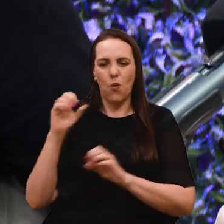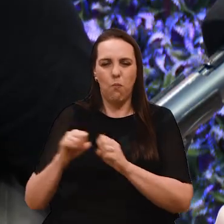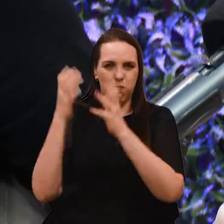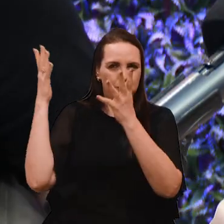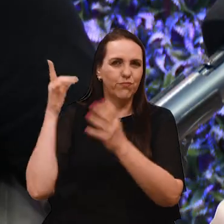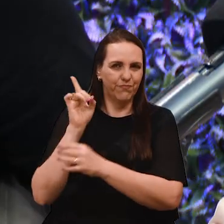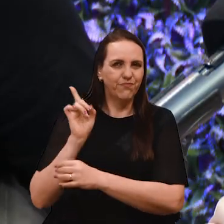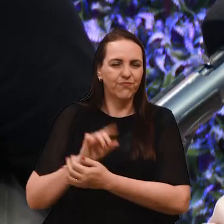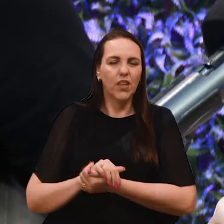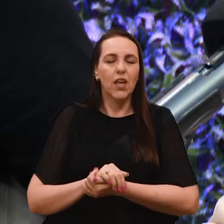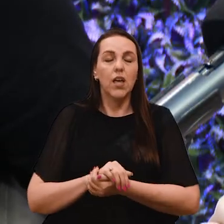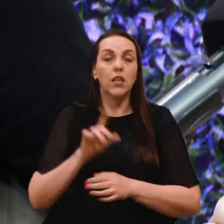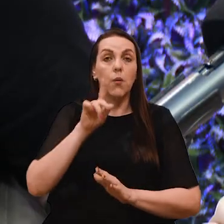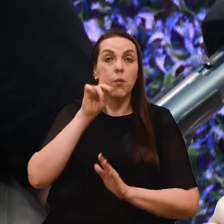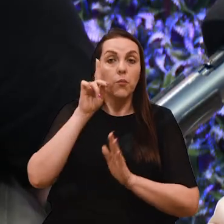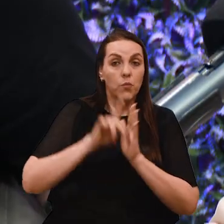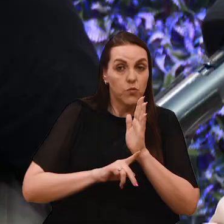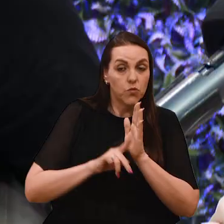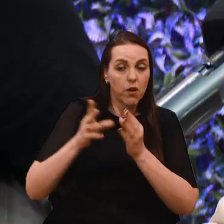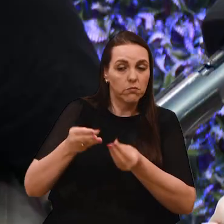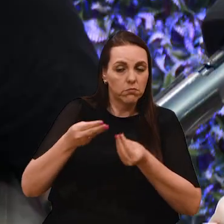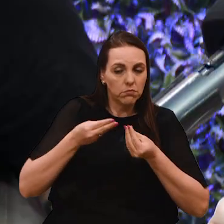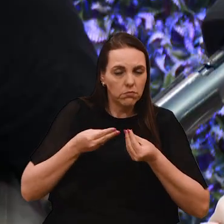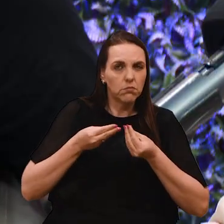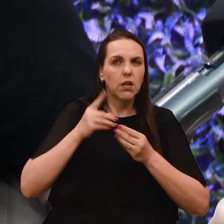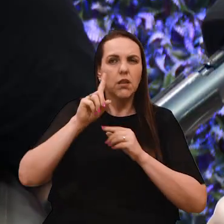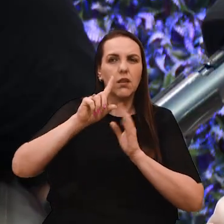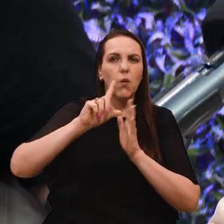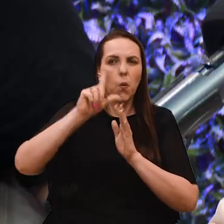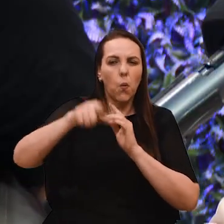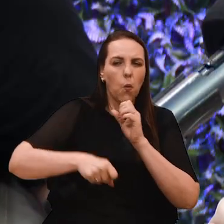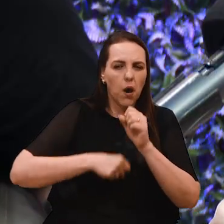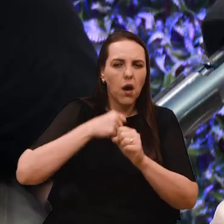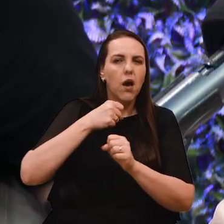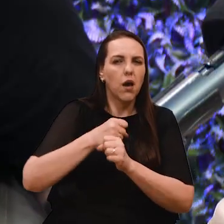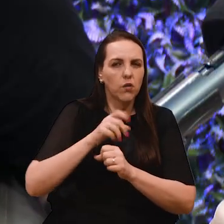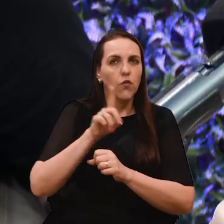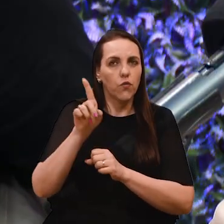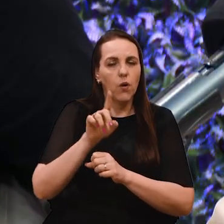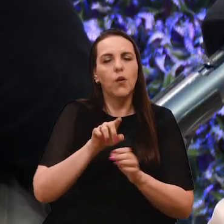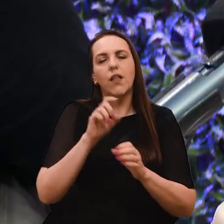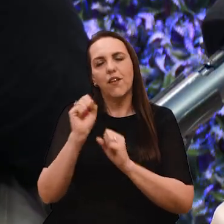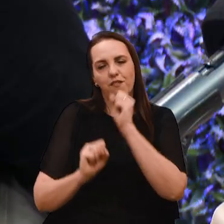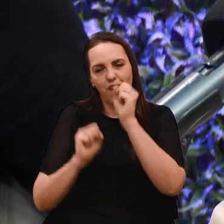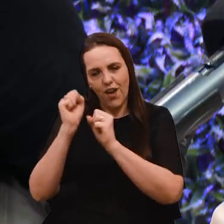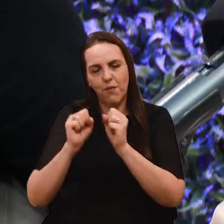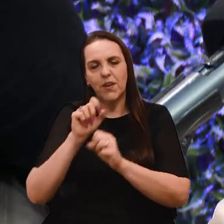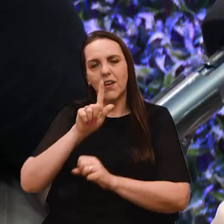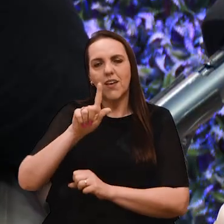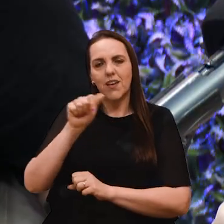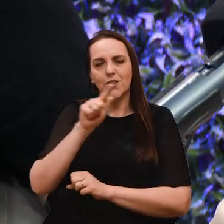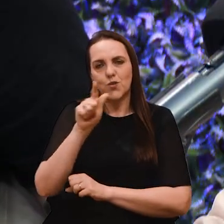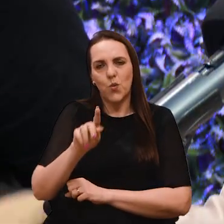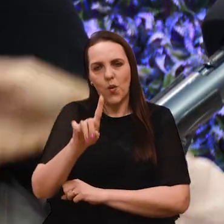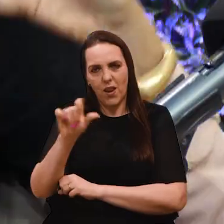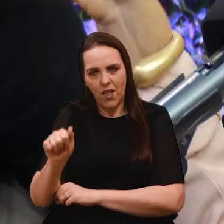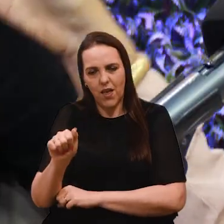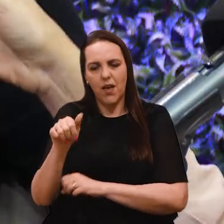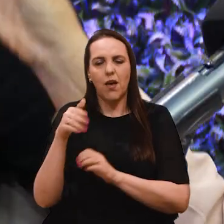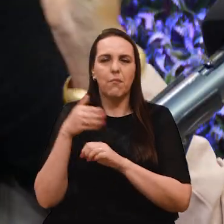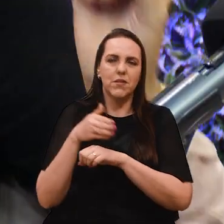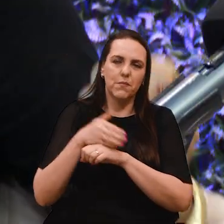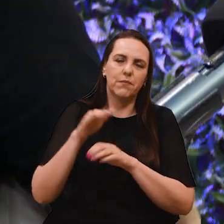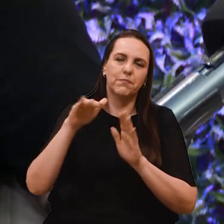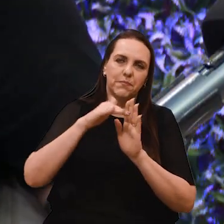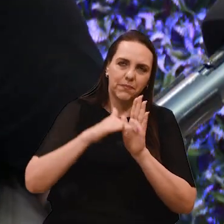esse projeto, depois de um ano, no ano seguinte, nós fomos na Gasola, a gente participou já de programas, ela foi